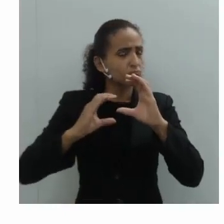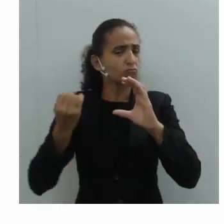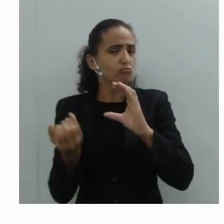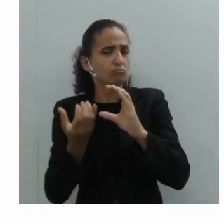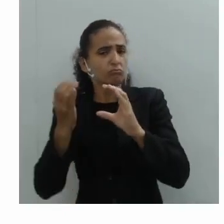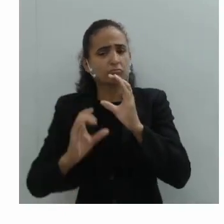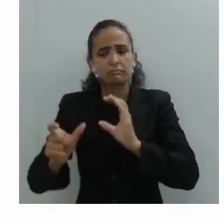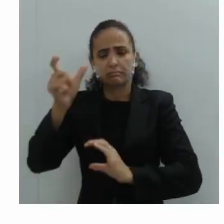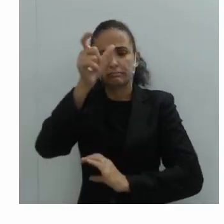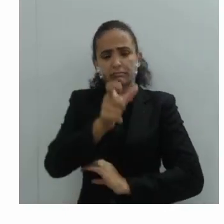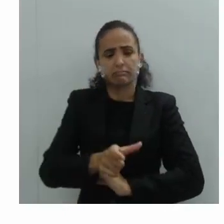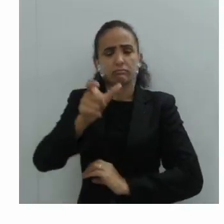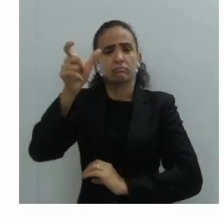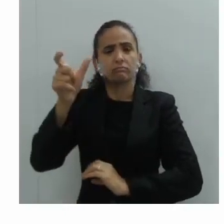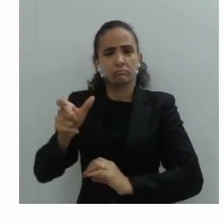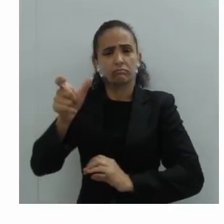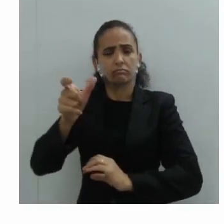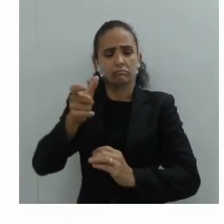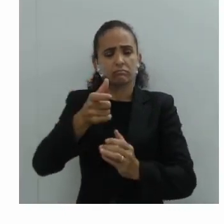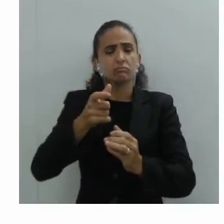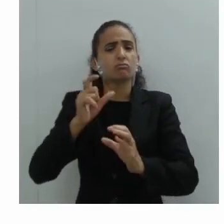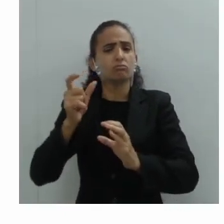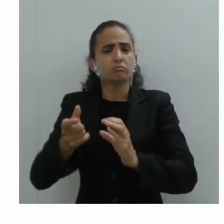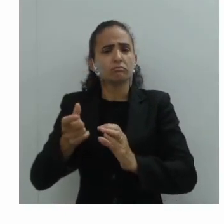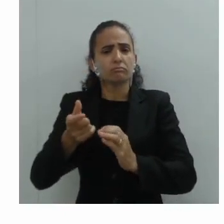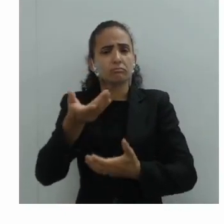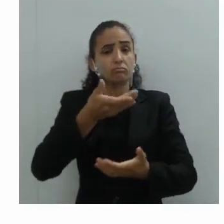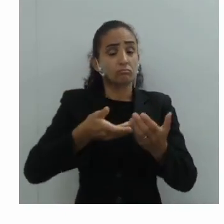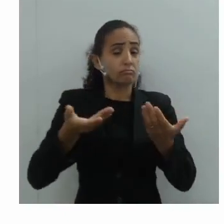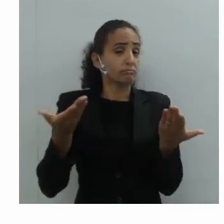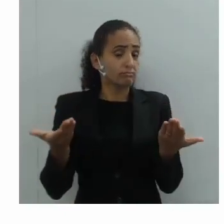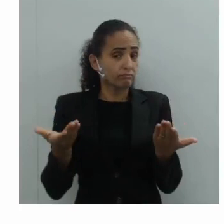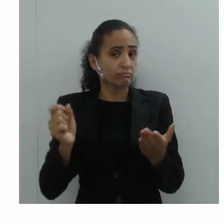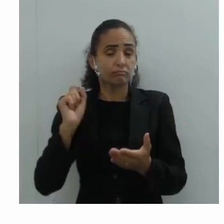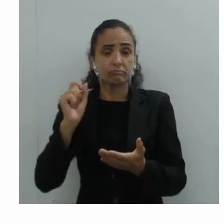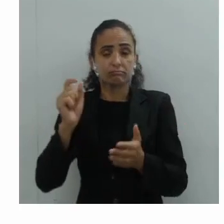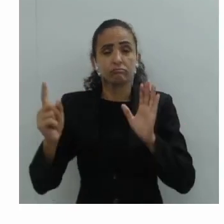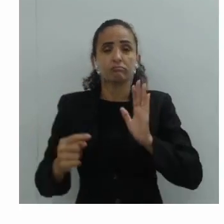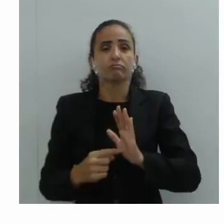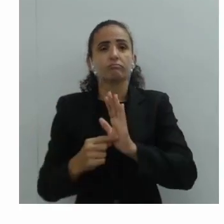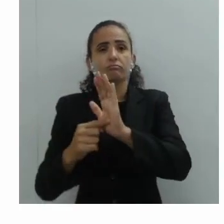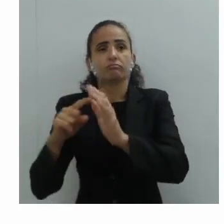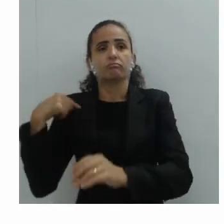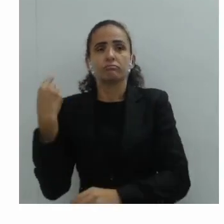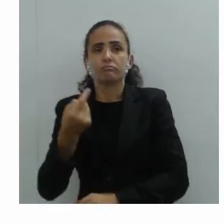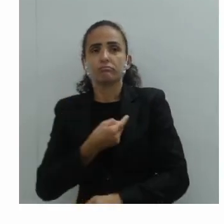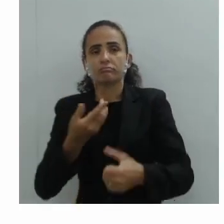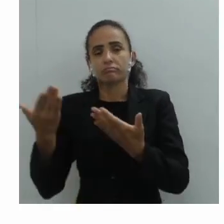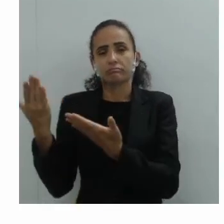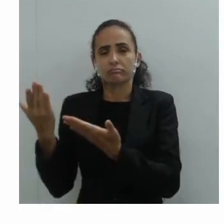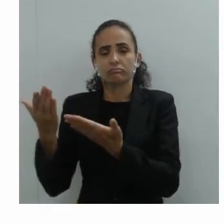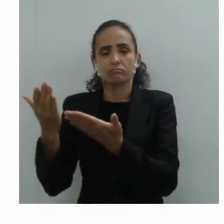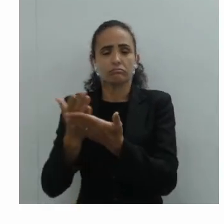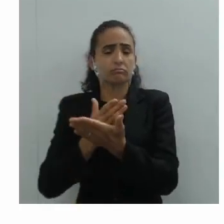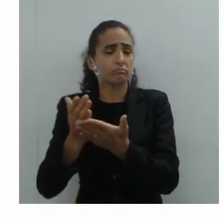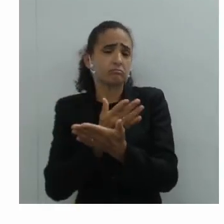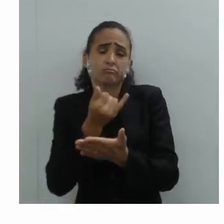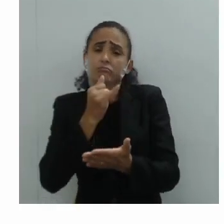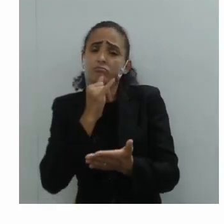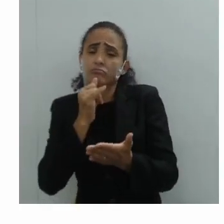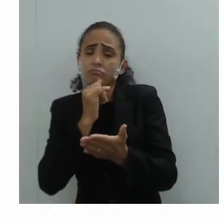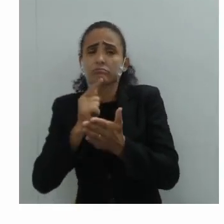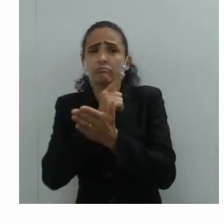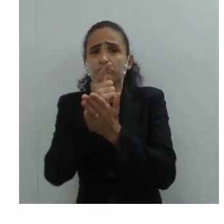meio desses enunciados relativamente estáveis. E aqui nós temos na tela ainda exemplos